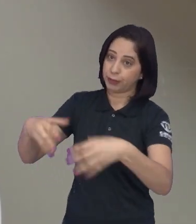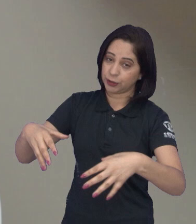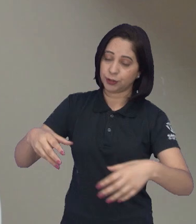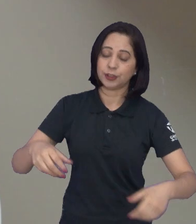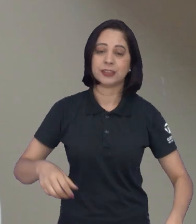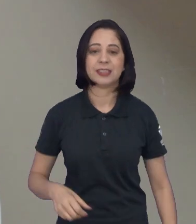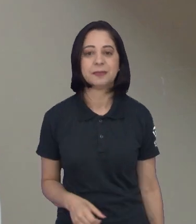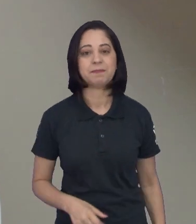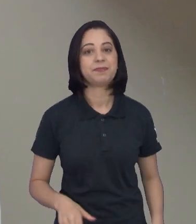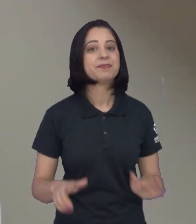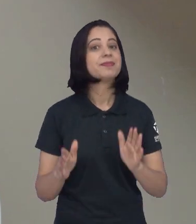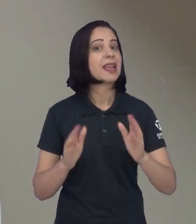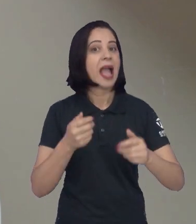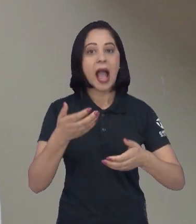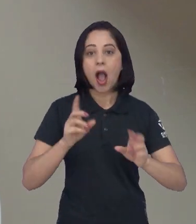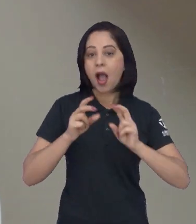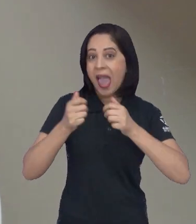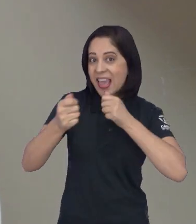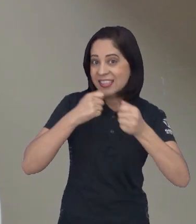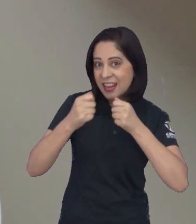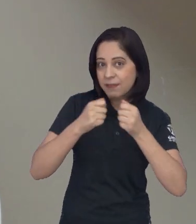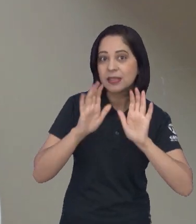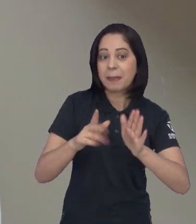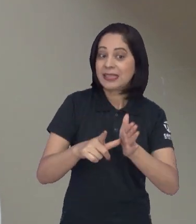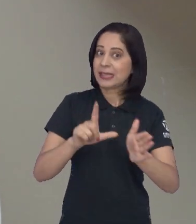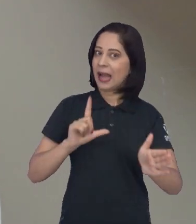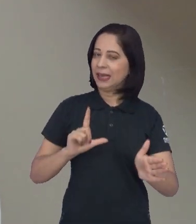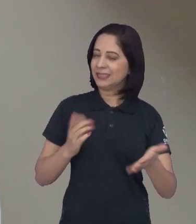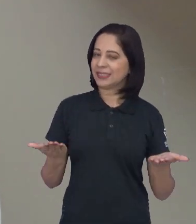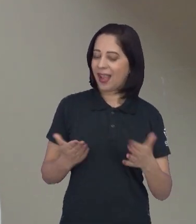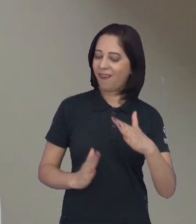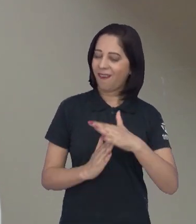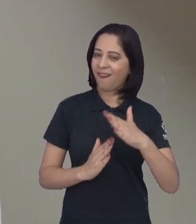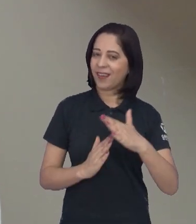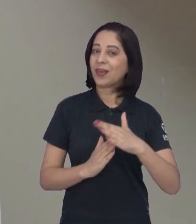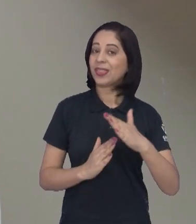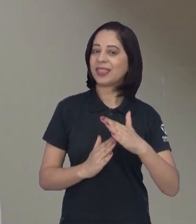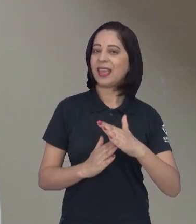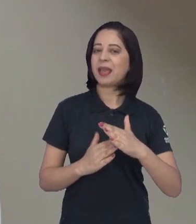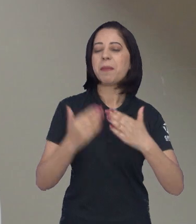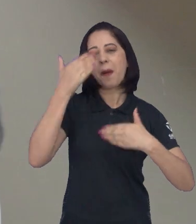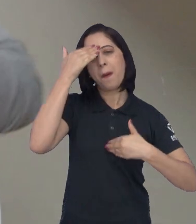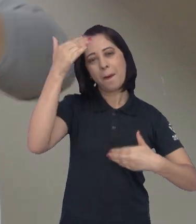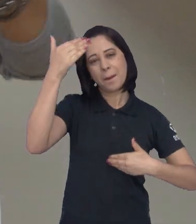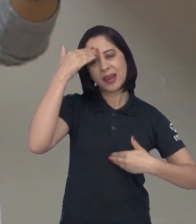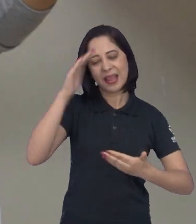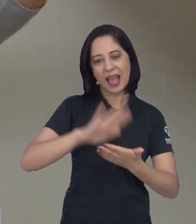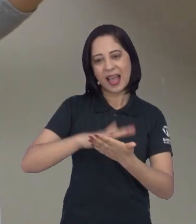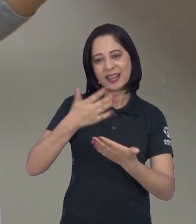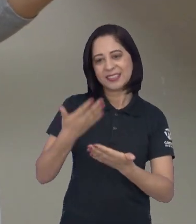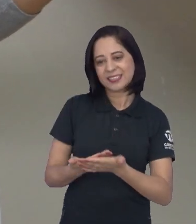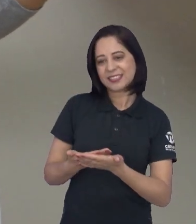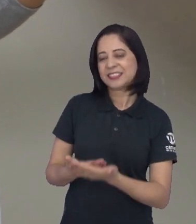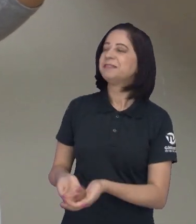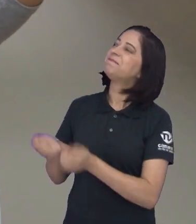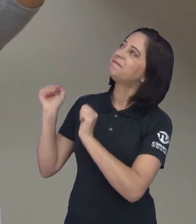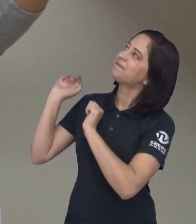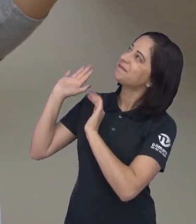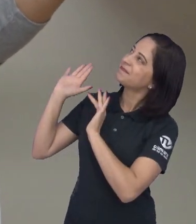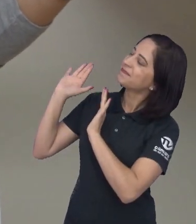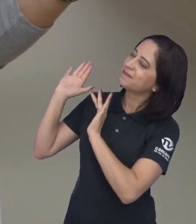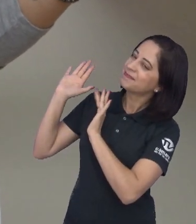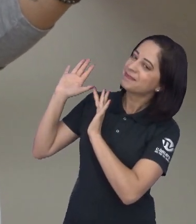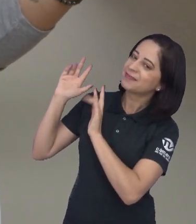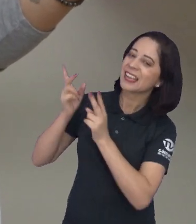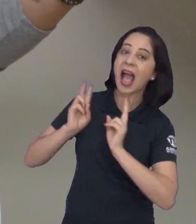antes da gente continuar a entrevista eu faço uma pausa agora para agradecer a tradução em Libras da Ana Furtado que